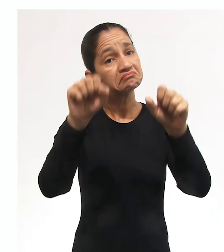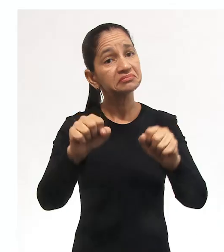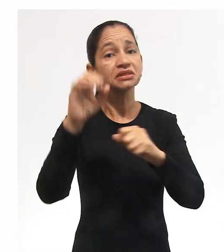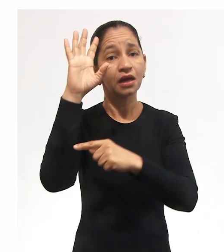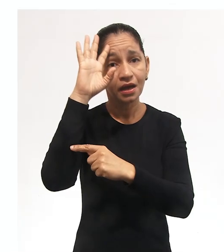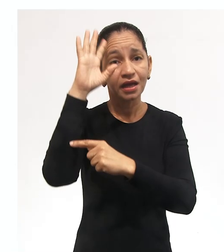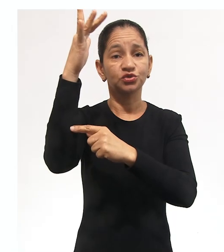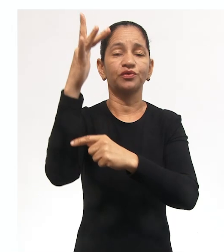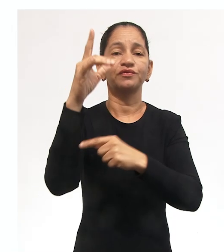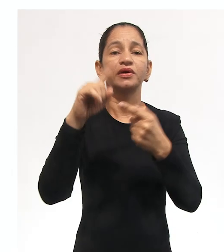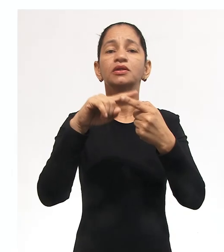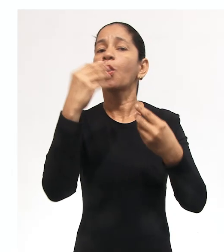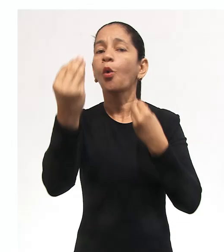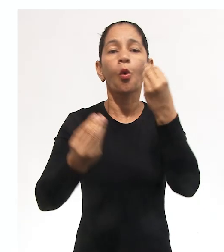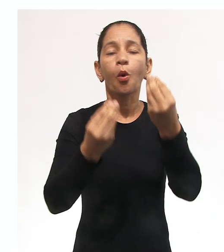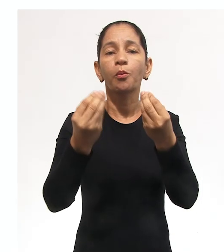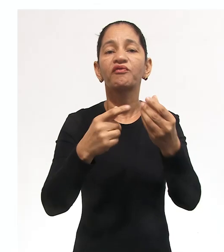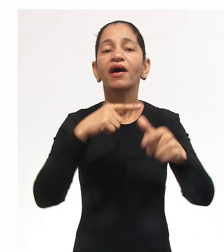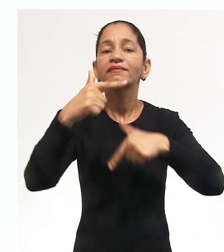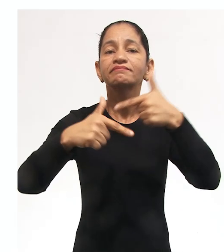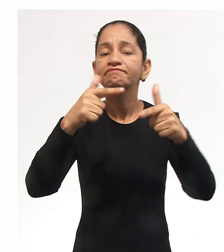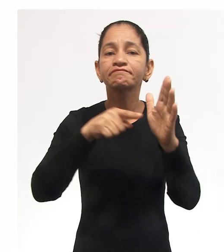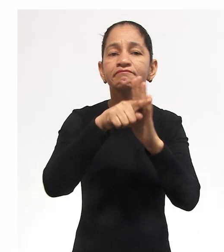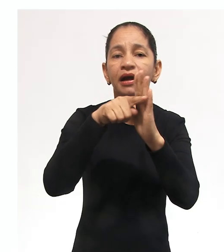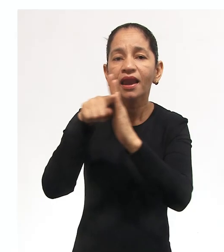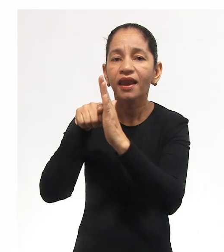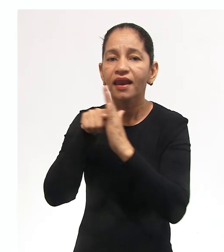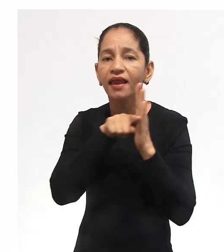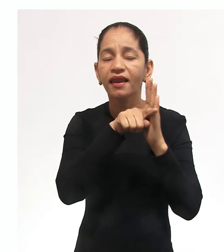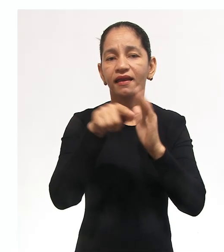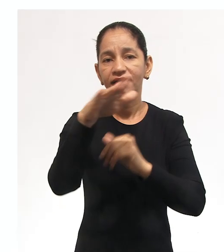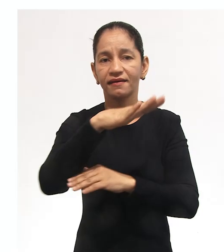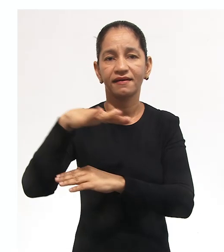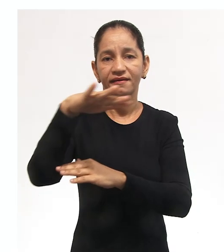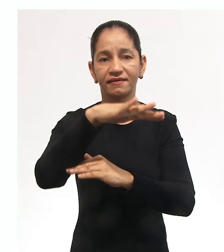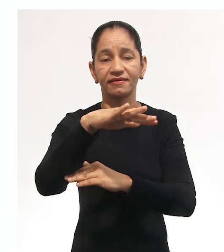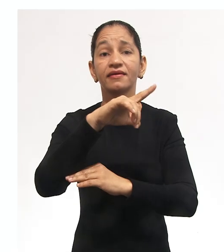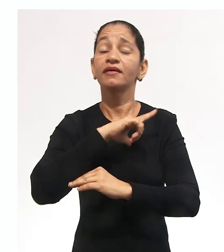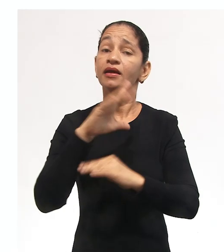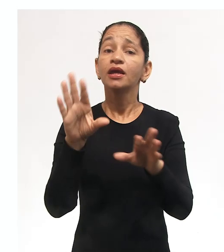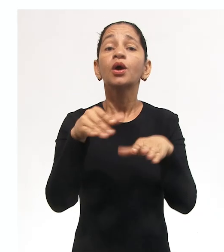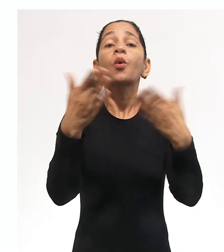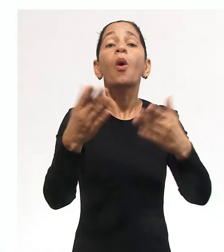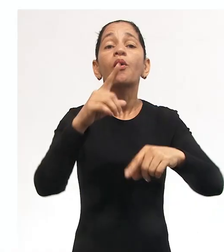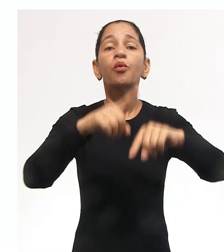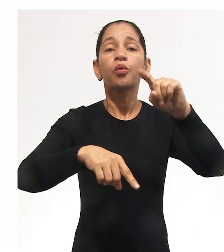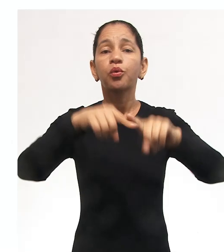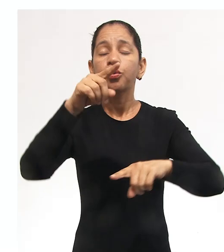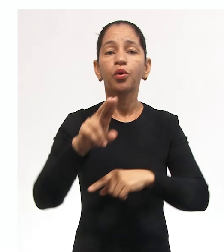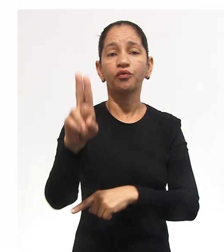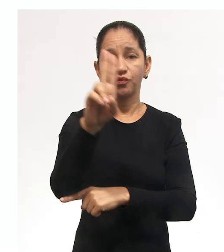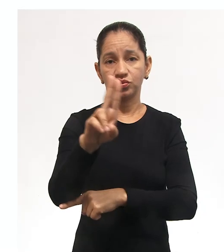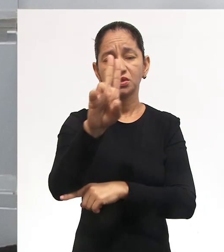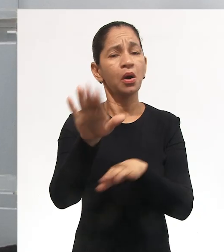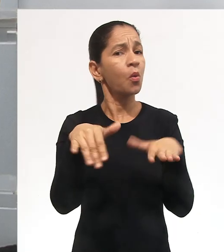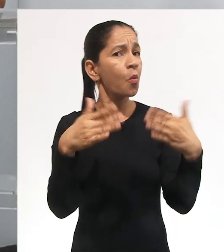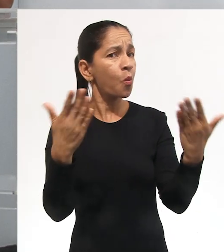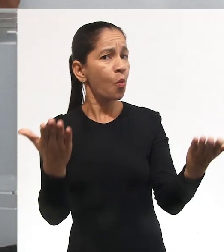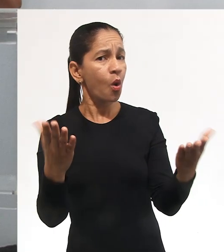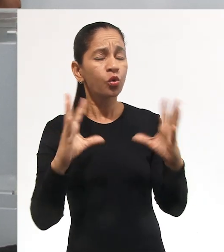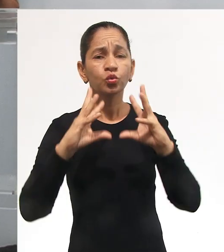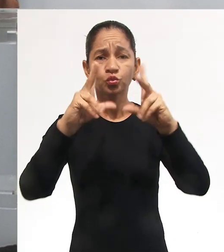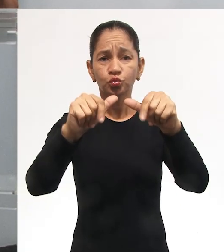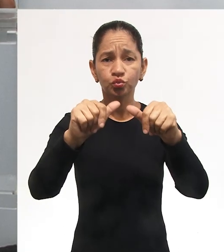detalhar a solução, o funcionamento, as etapas de implementação e os recursos necessários. Então é